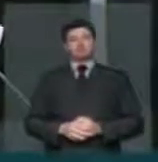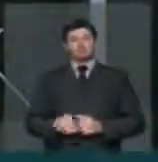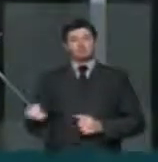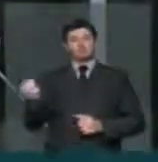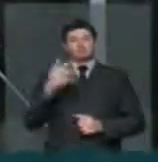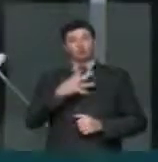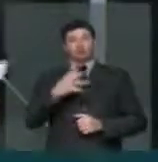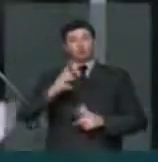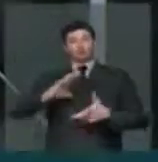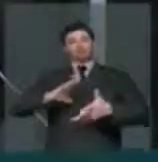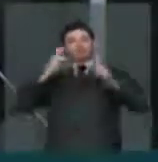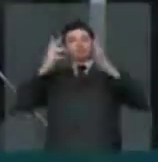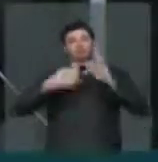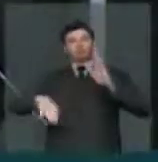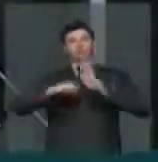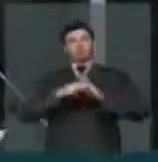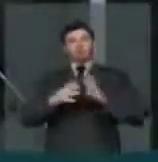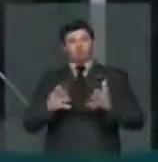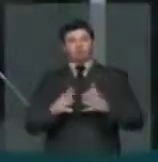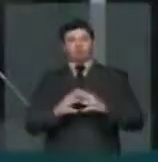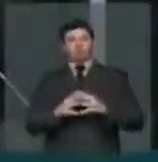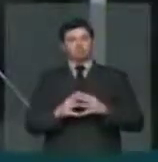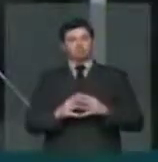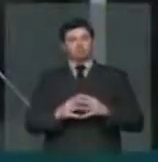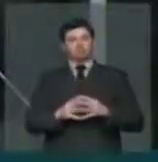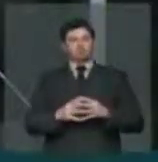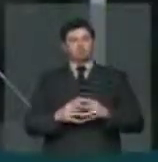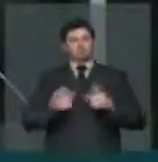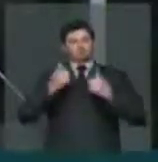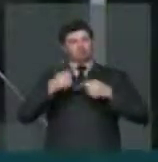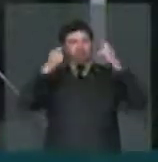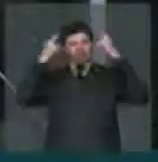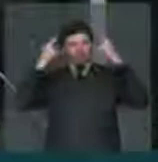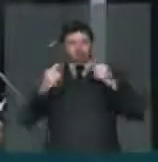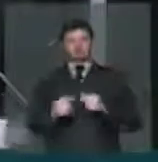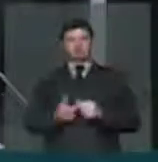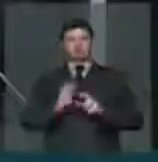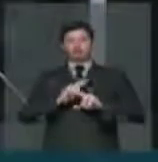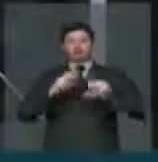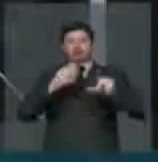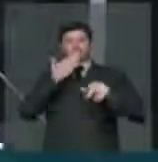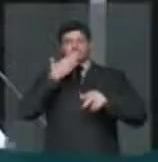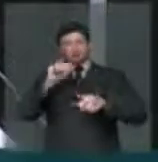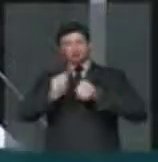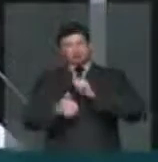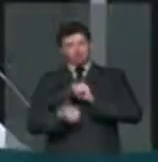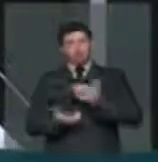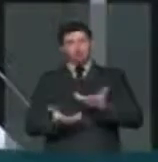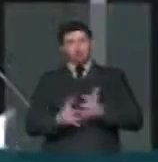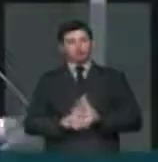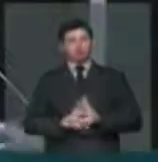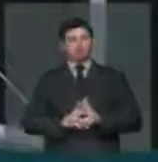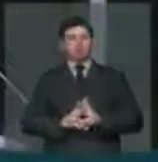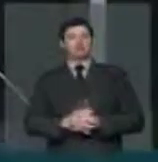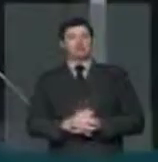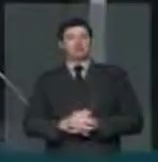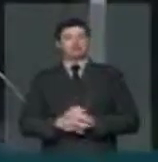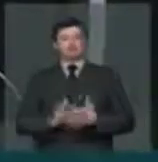novos voos. Tem gente que fica lá, né? Tem não? Por exemplo, Francisquini, destaque. Não dá pra votar